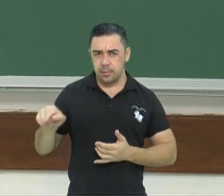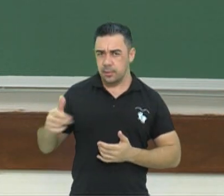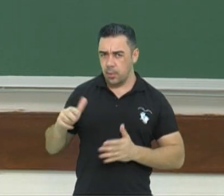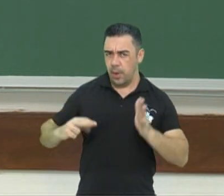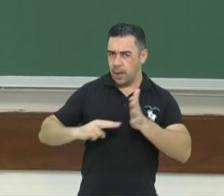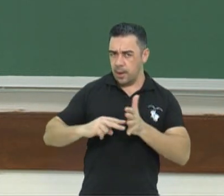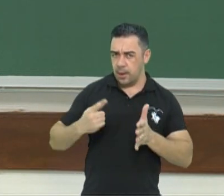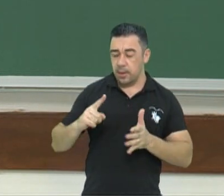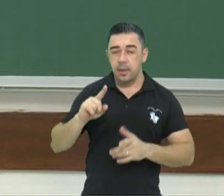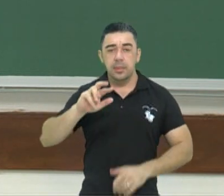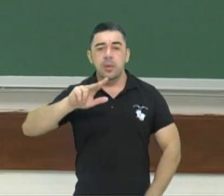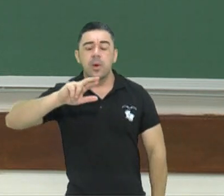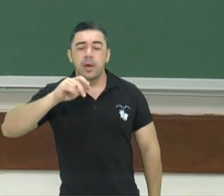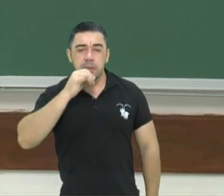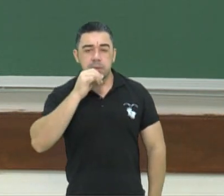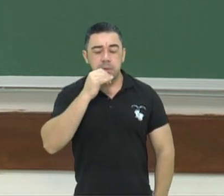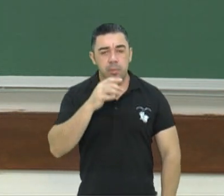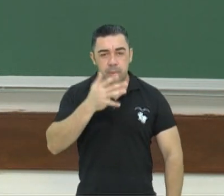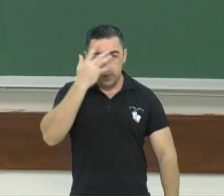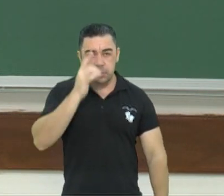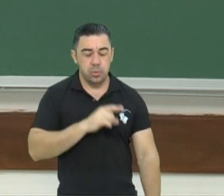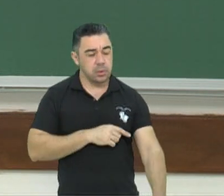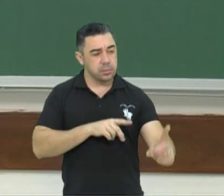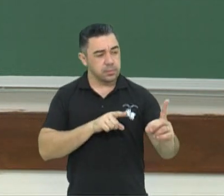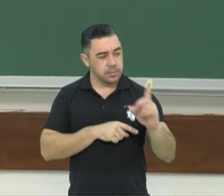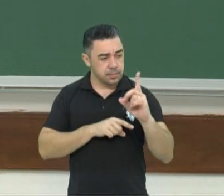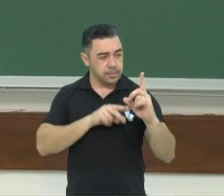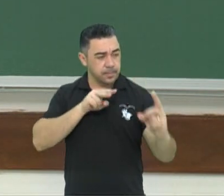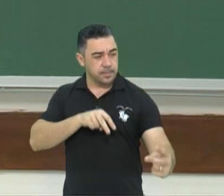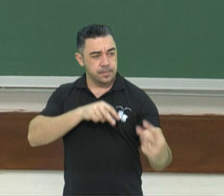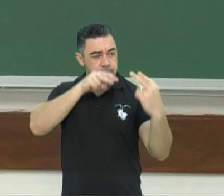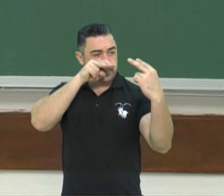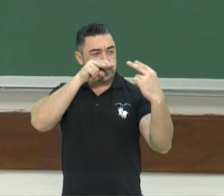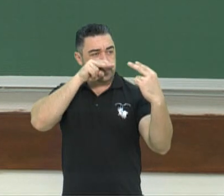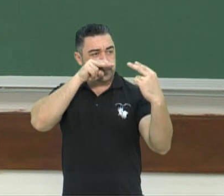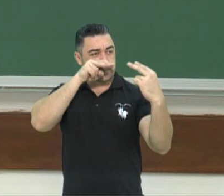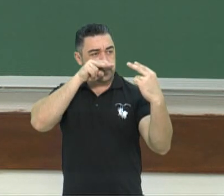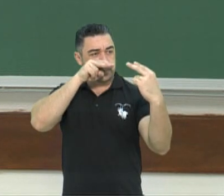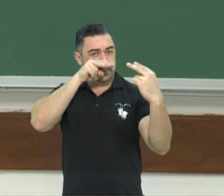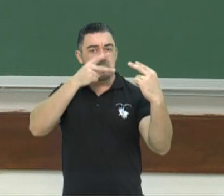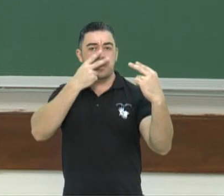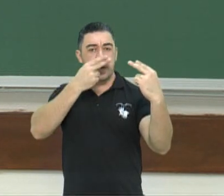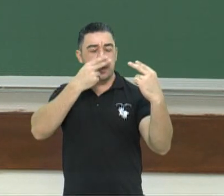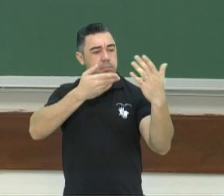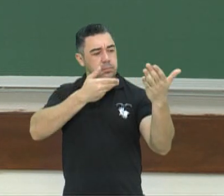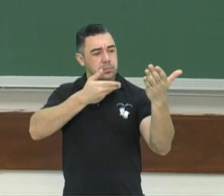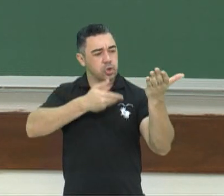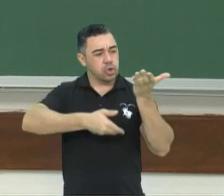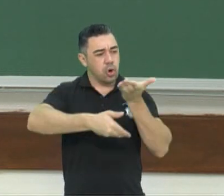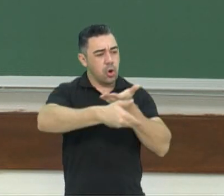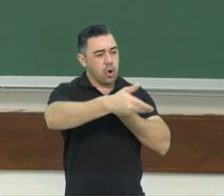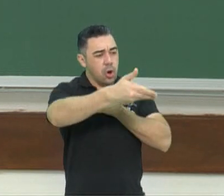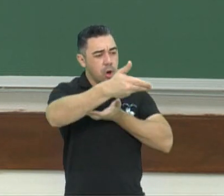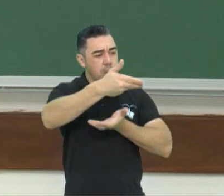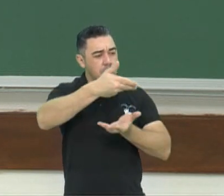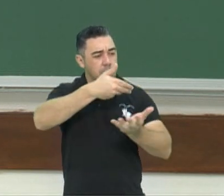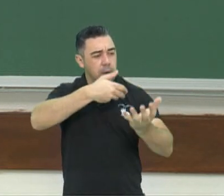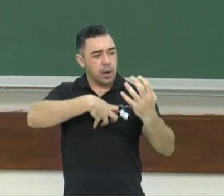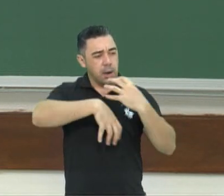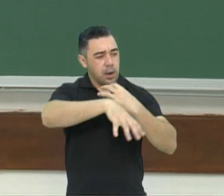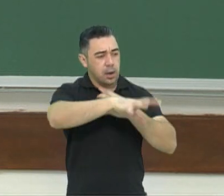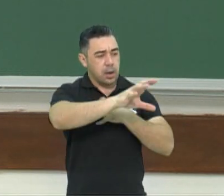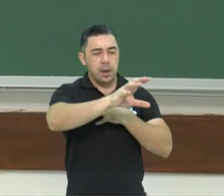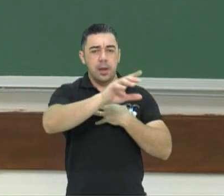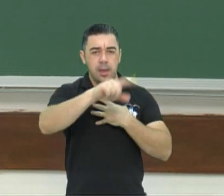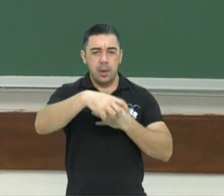nos olhos de uma pessoa, mesmo que você não fale nada, existe uma troca de alguma coisa. É essa energia que ela fala. É exatamente a